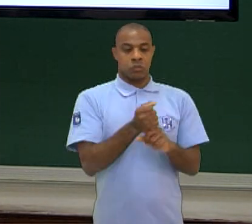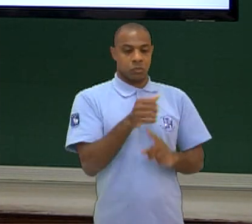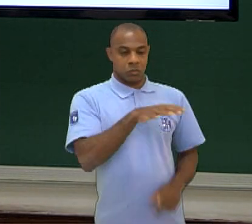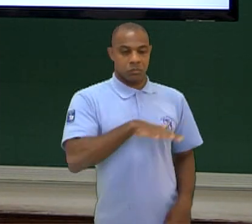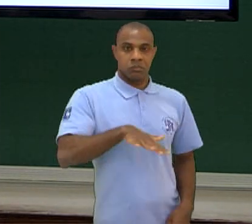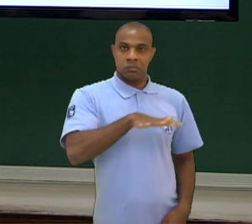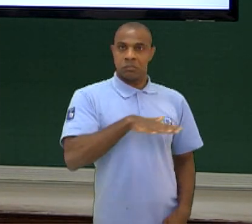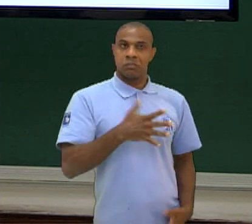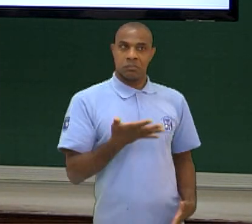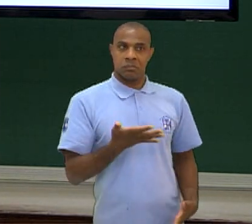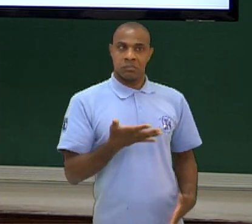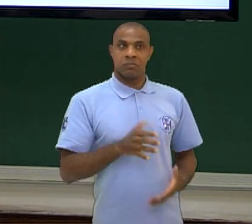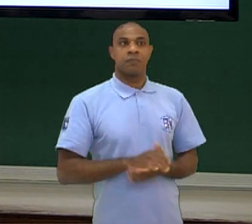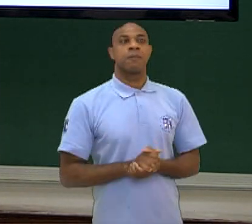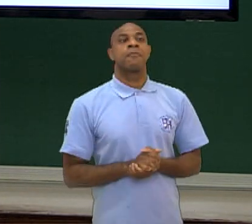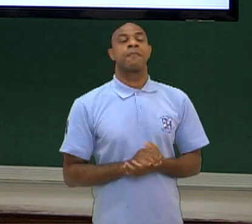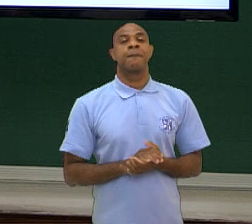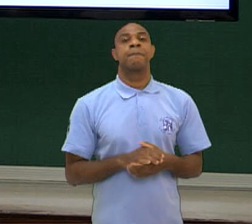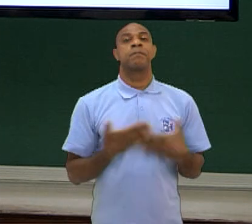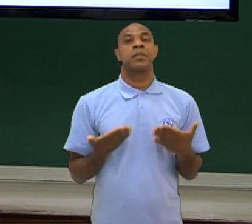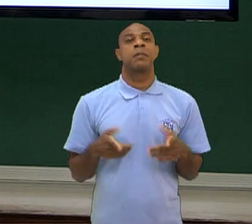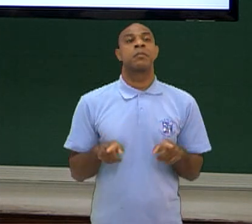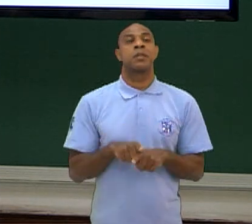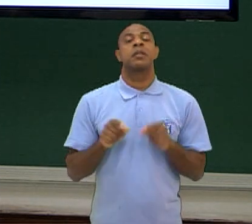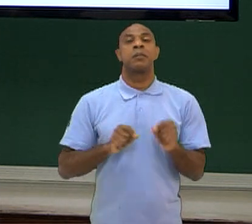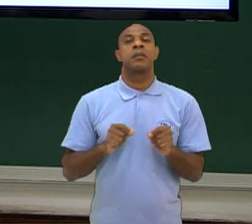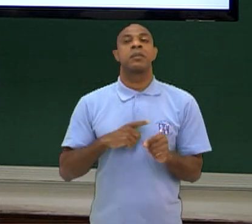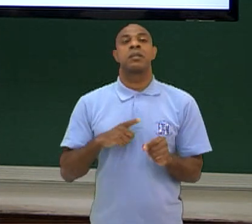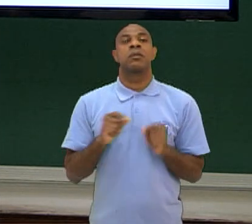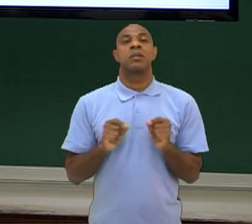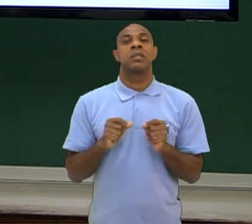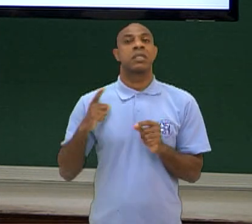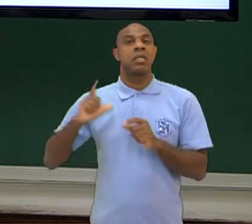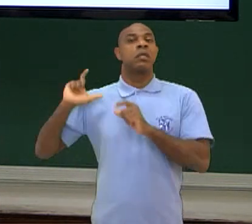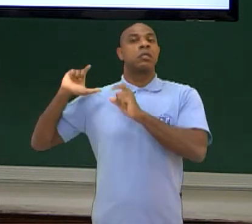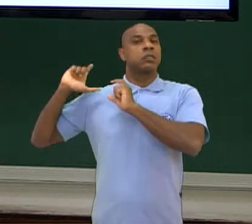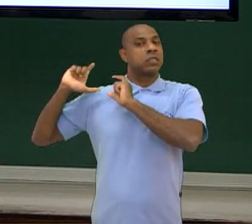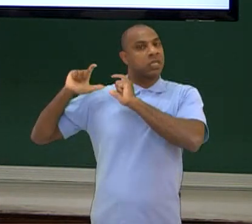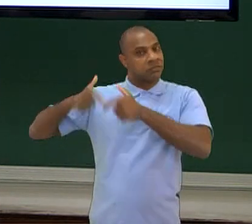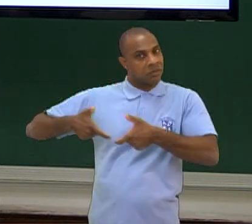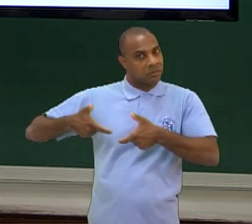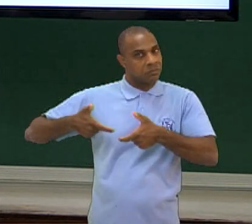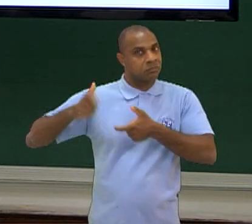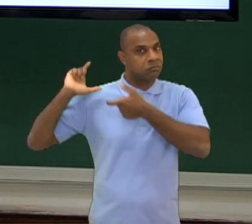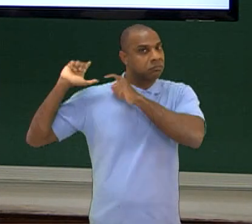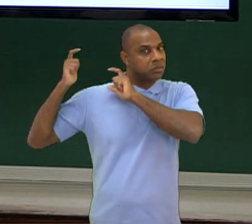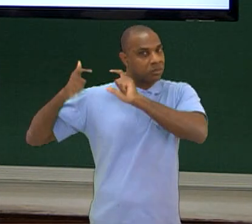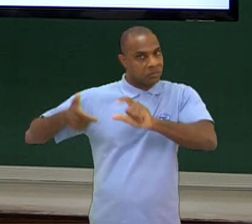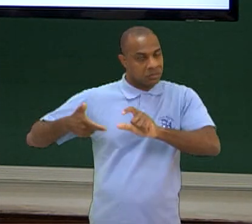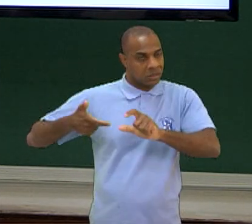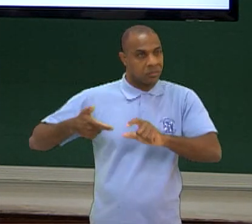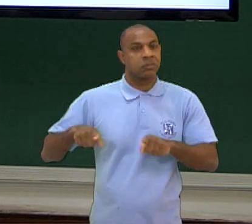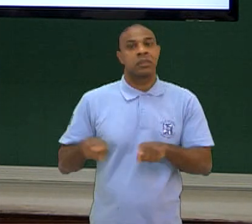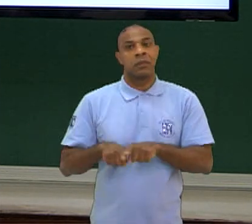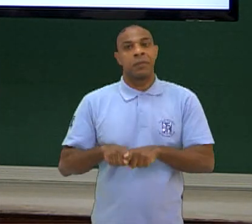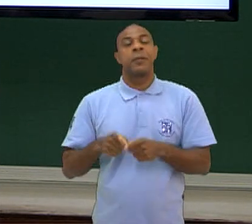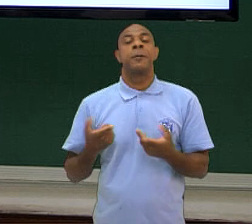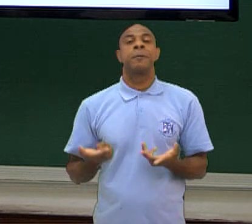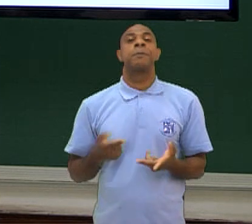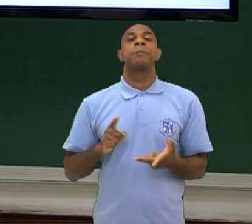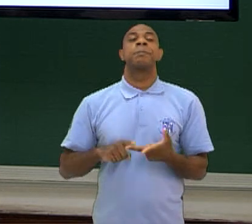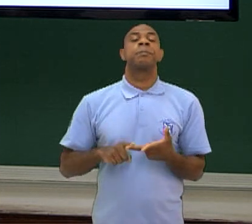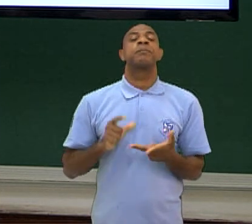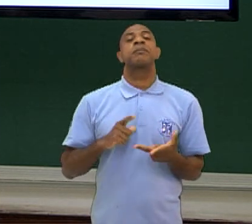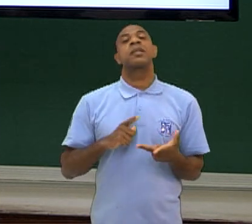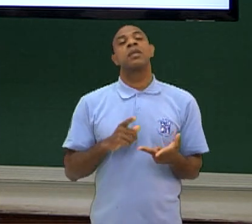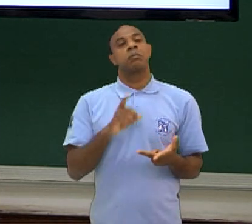de dominação sobre Weber, que existe uma dominação do tipo tradicional, ou seja, é a tradição que vai legitimar a autoridade.